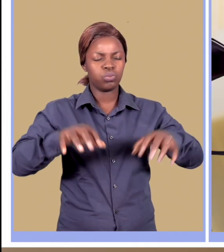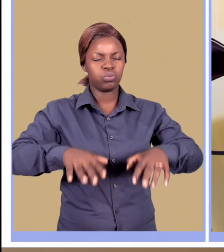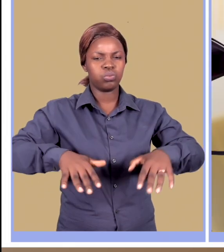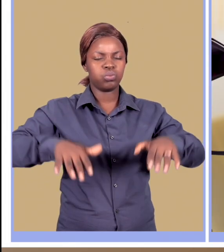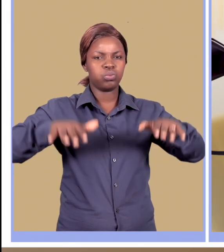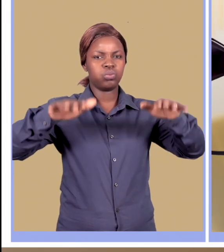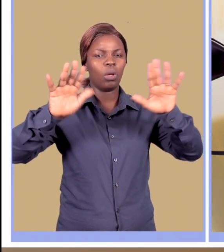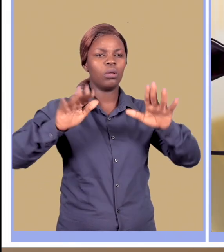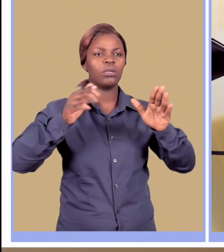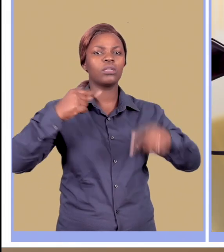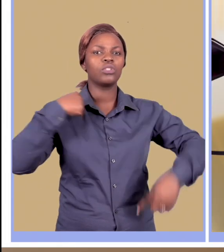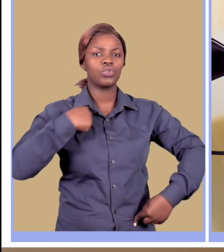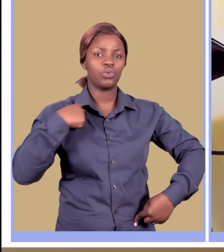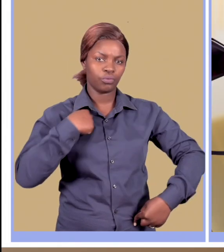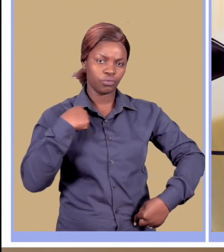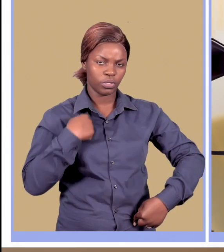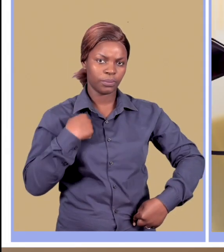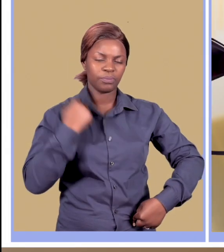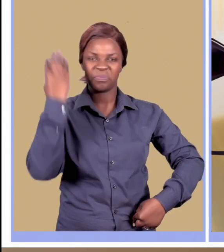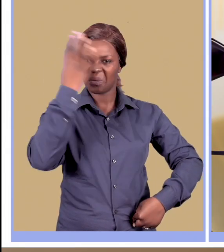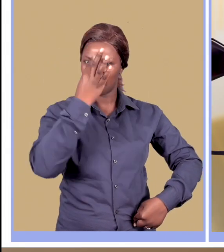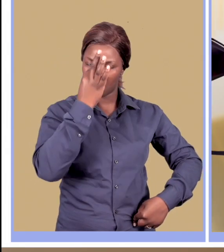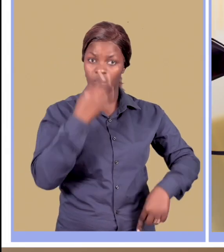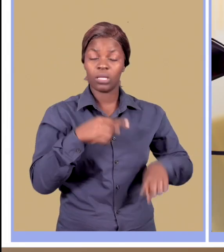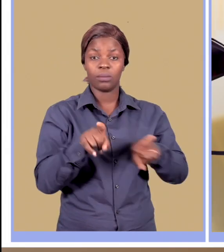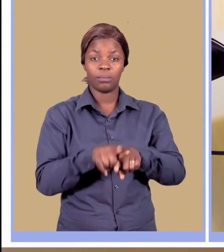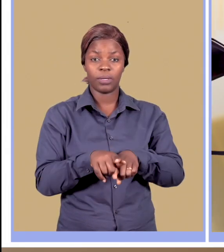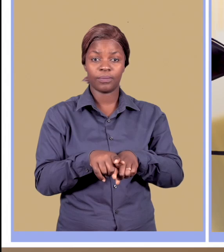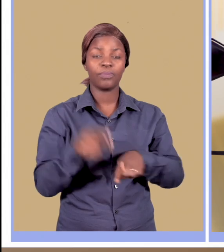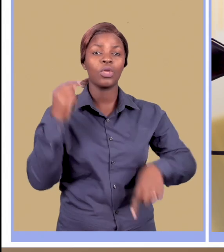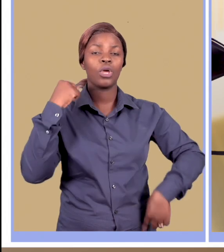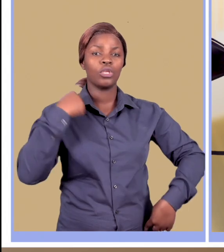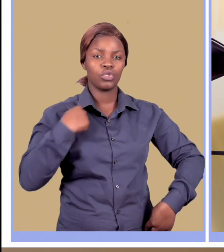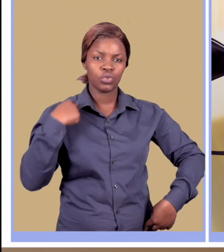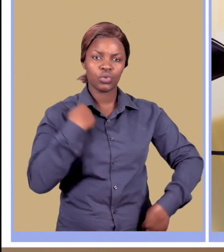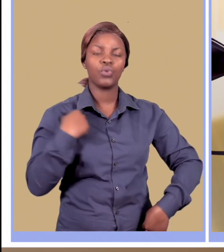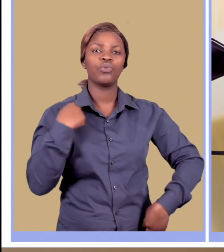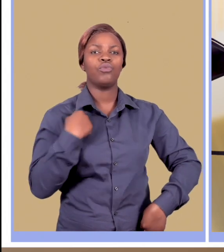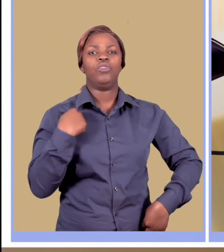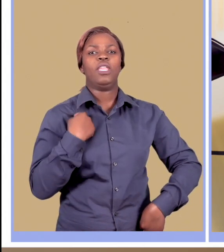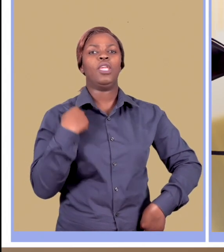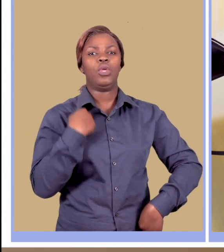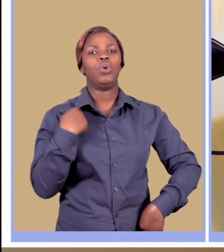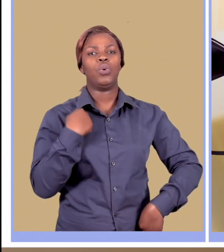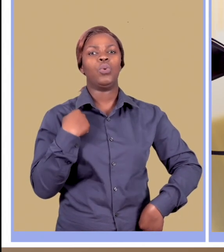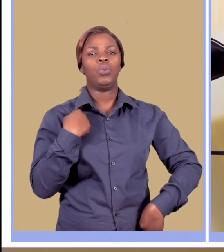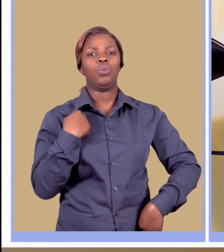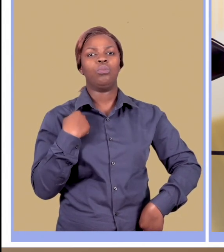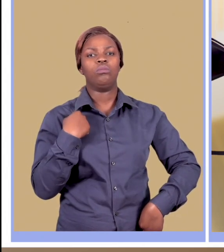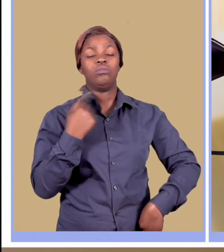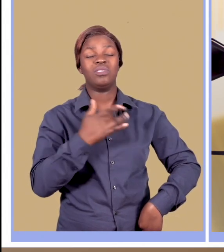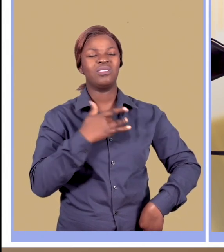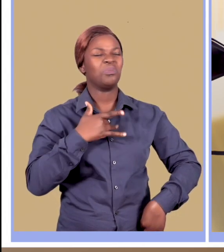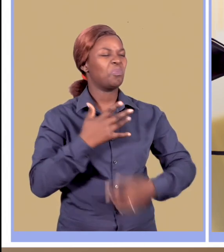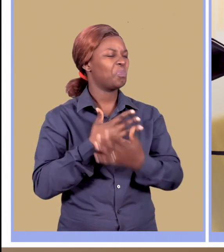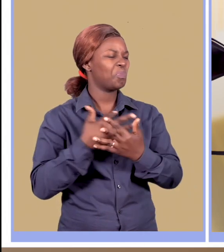que afetaram várias partes do país, em particular Nampula, que infelizmente sofreu na pele